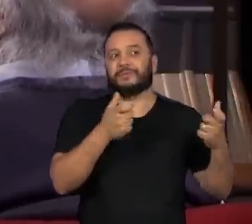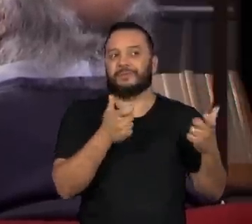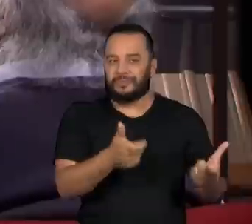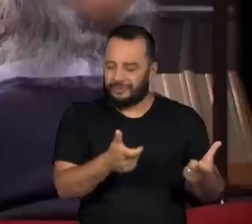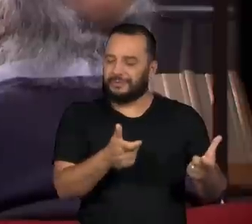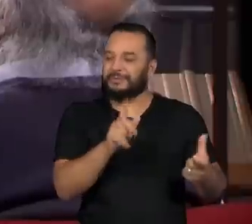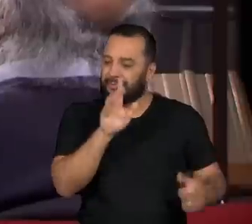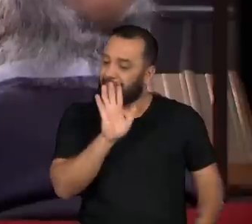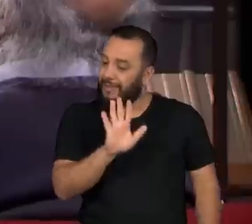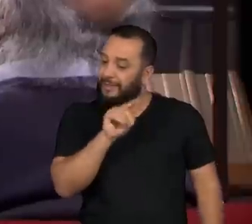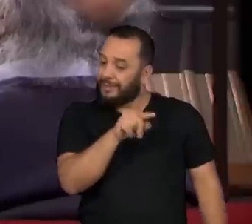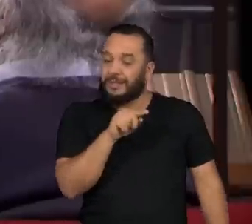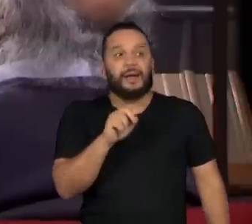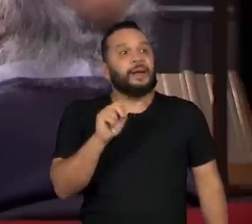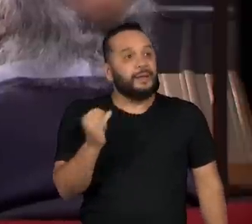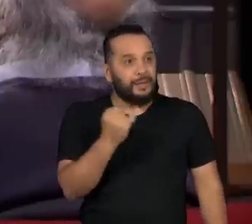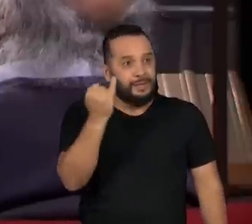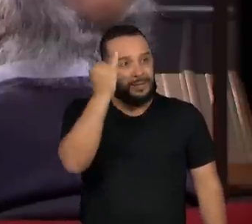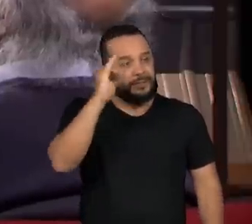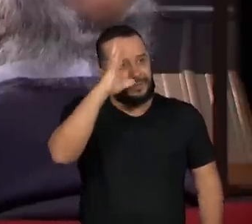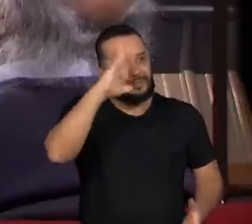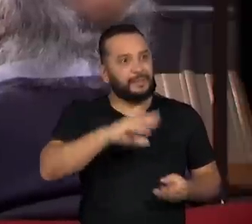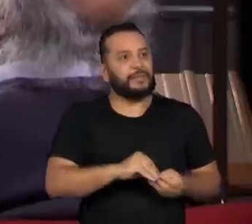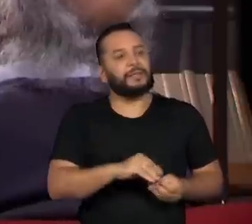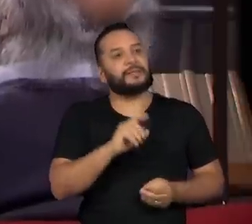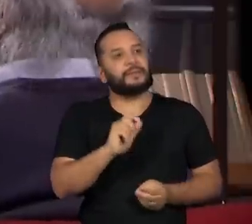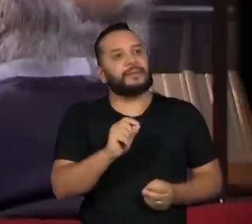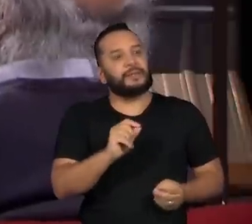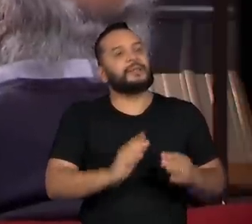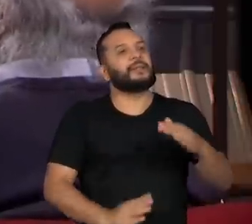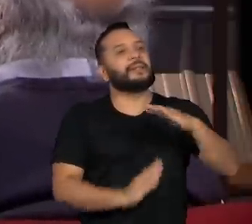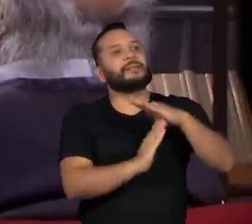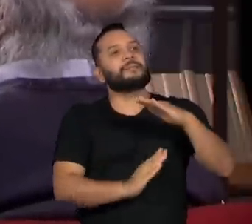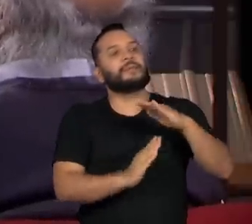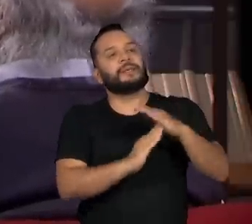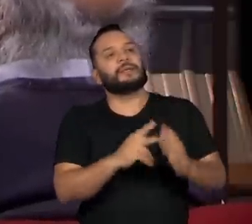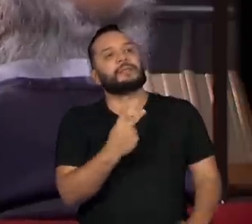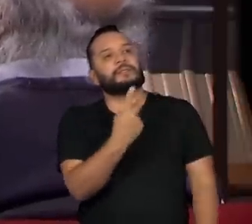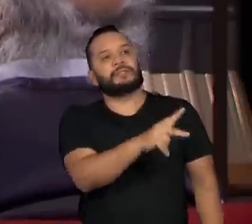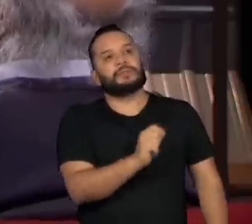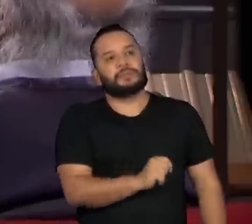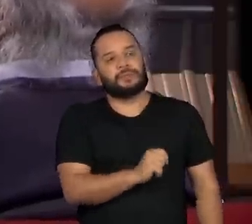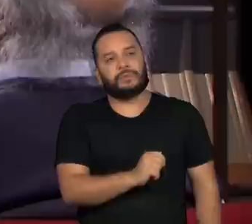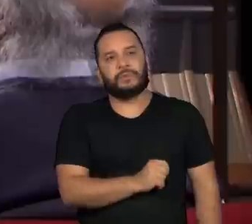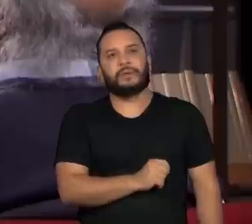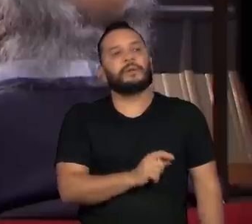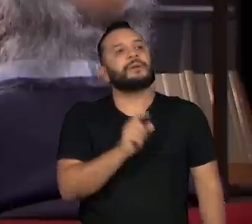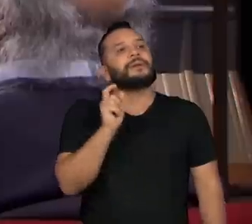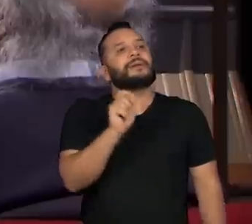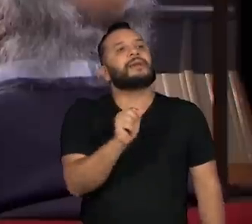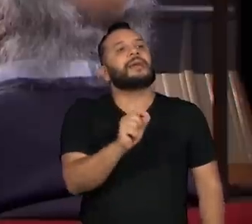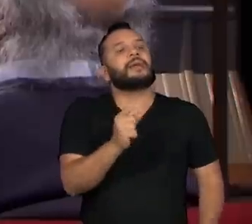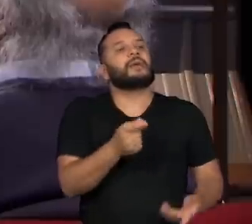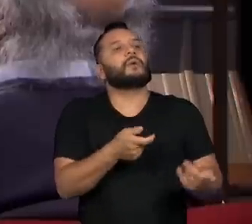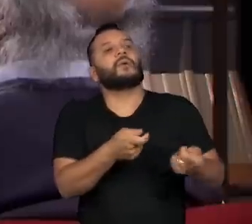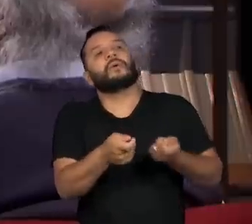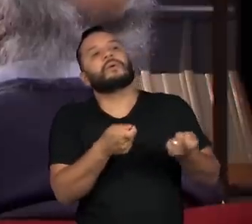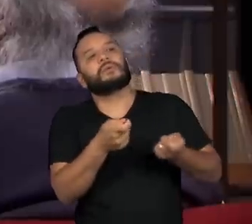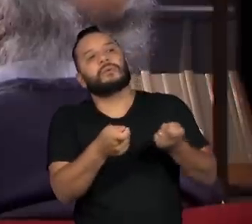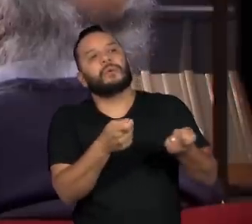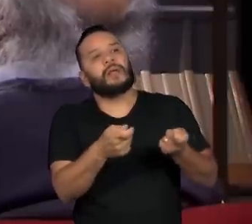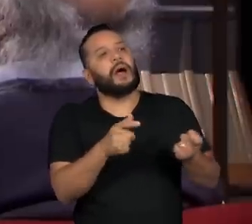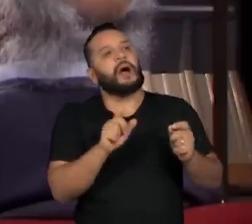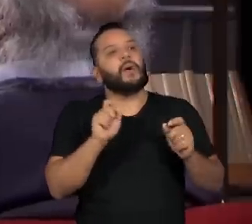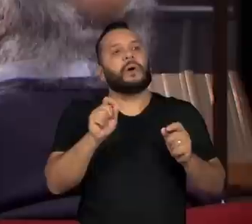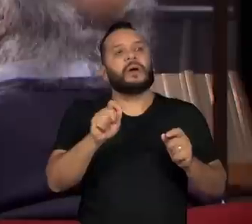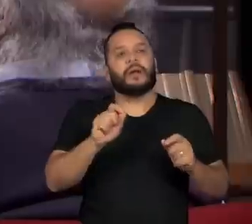ele é muito importante entendermos os limites disso né quem que deve controlar o que é